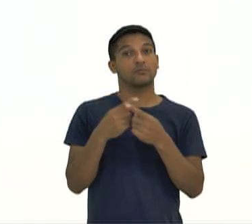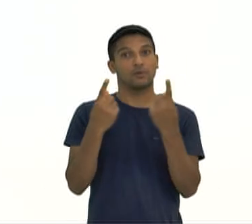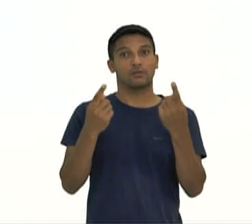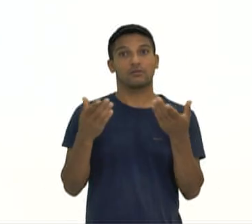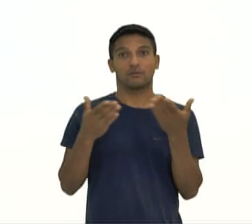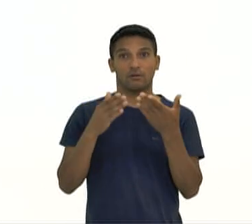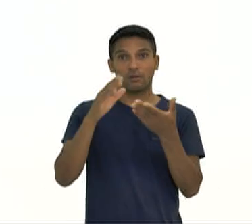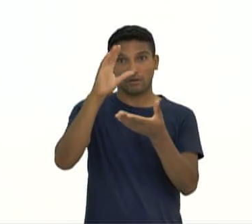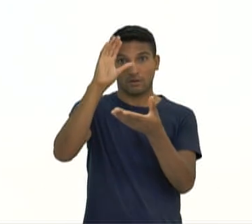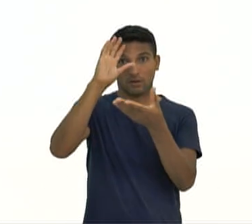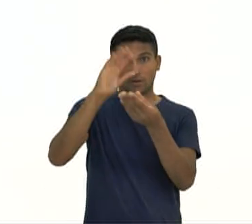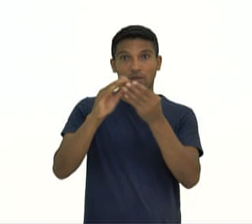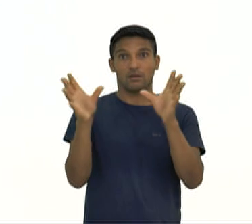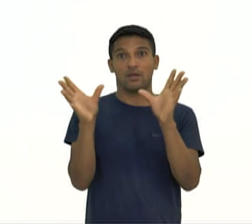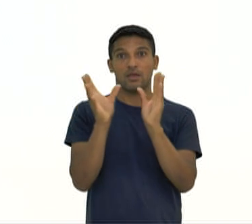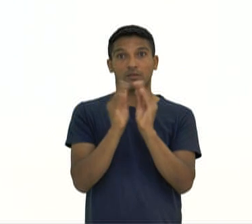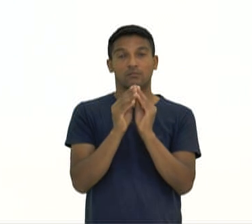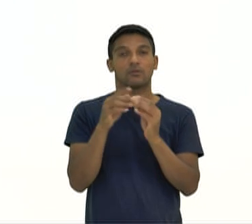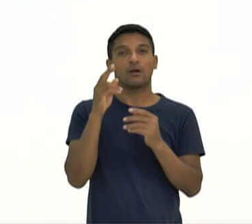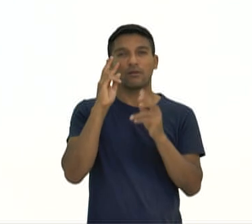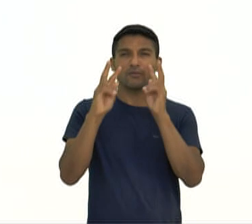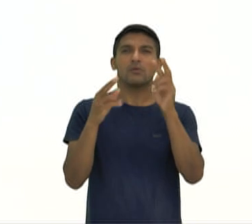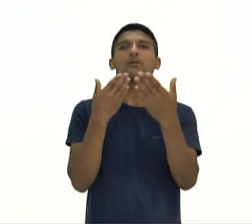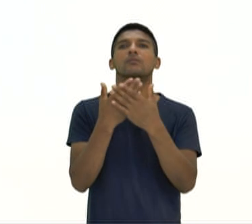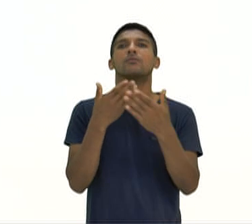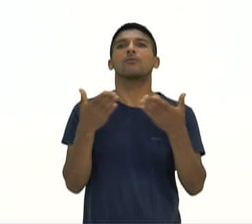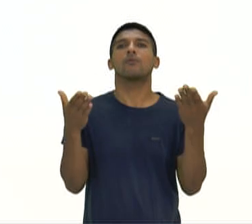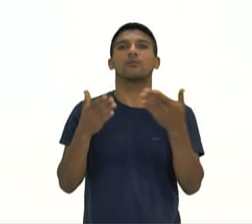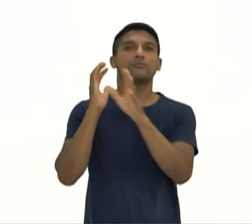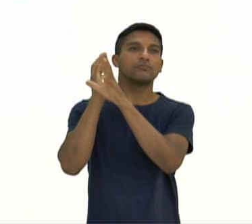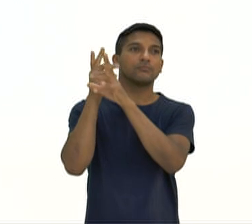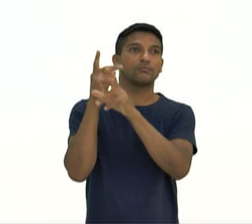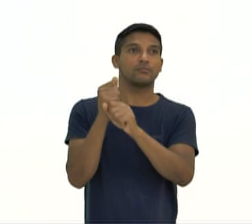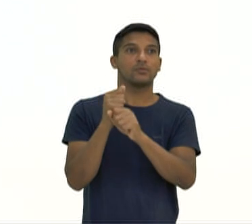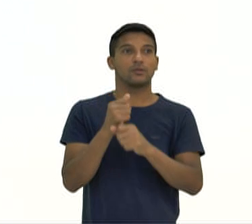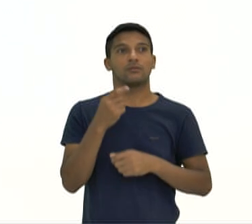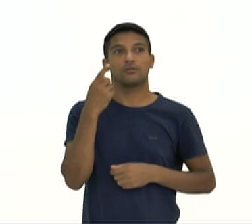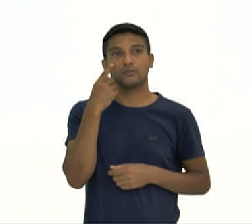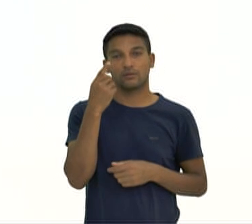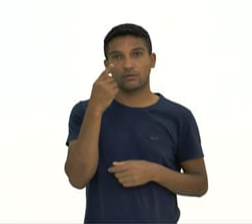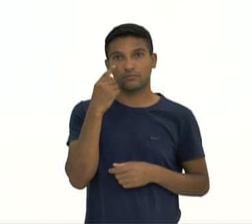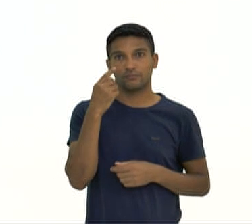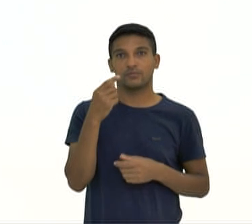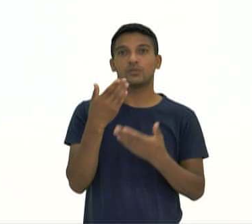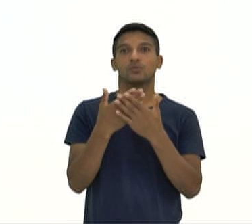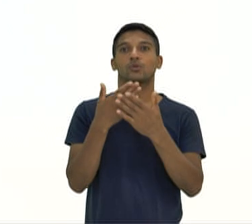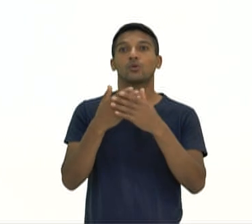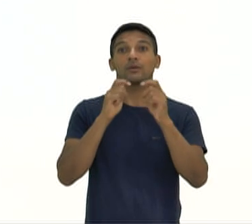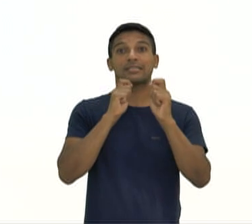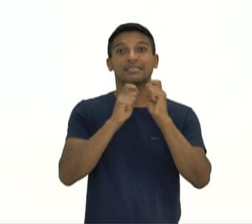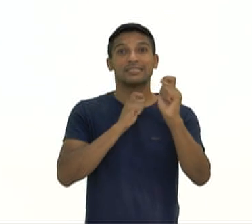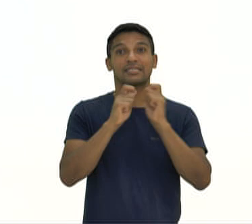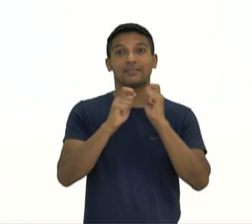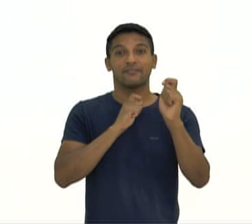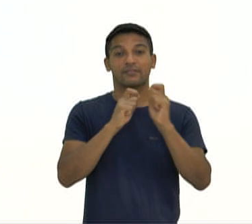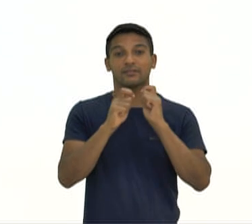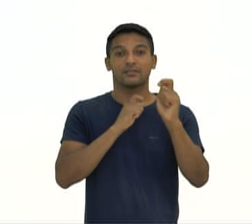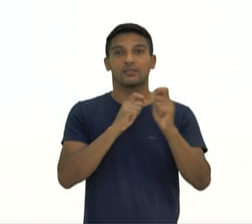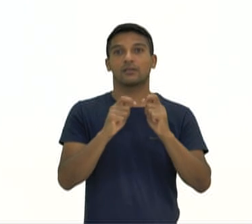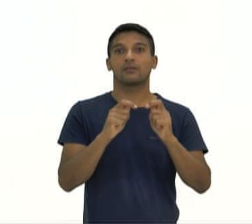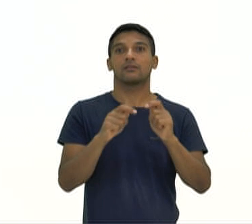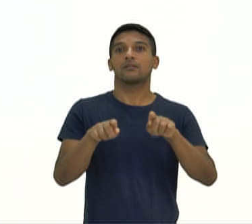a leitura e compreensão de fragmento de entrevista, retomamos o assunto, informações explícitas e implícitas, tese